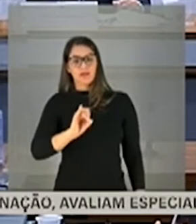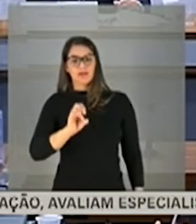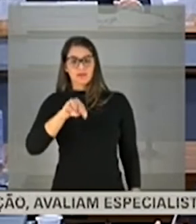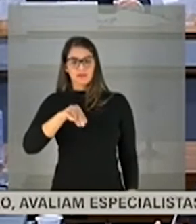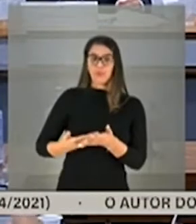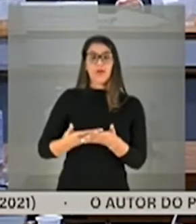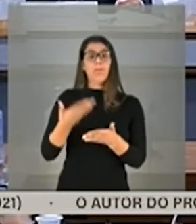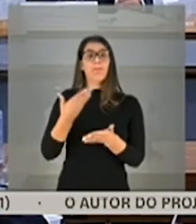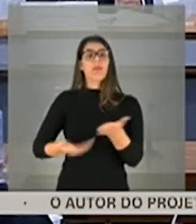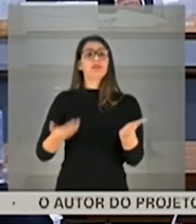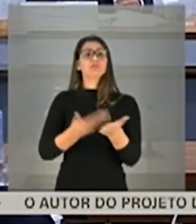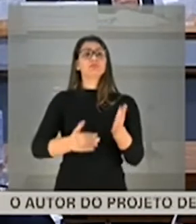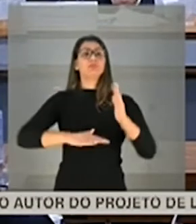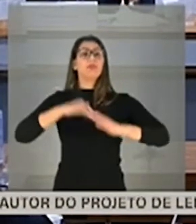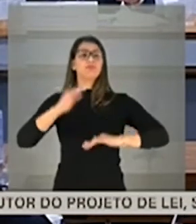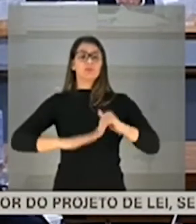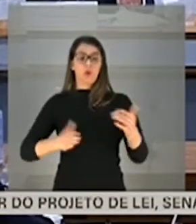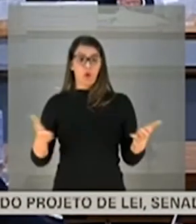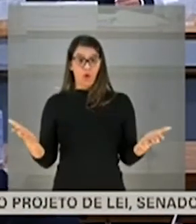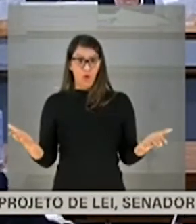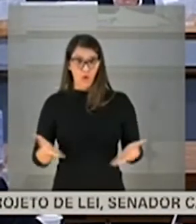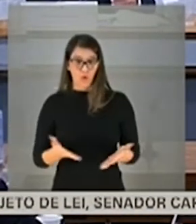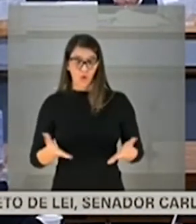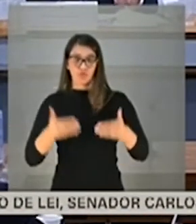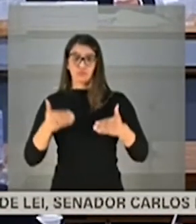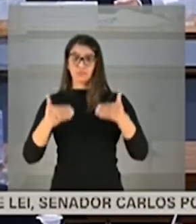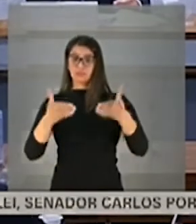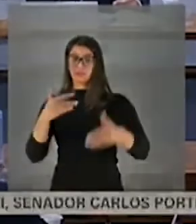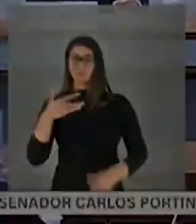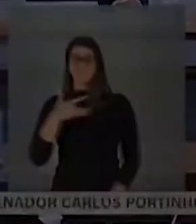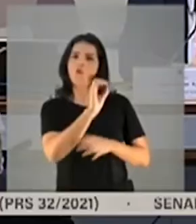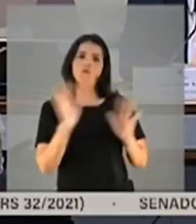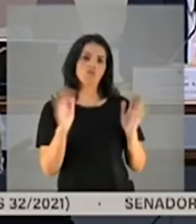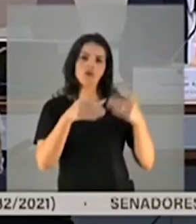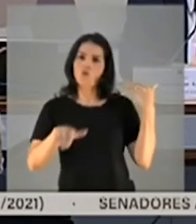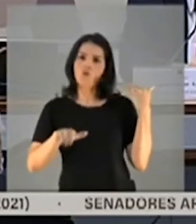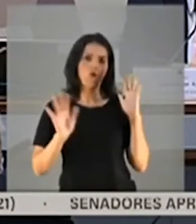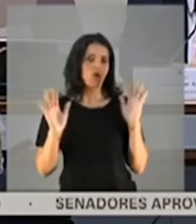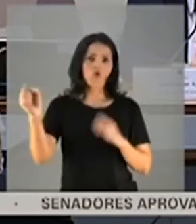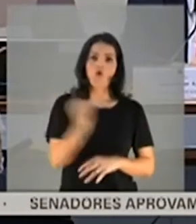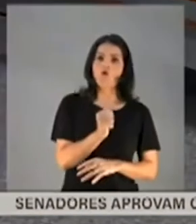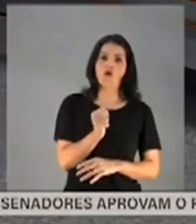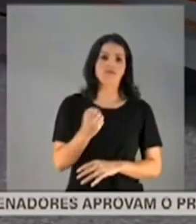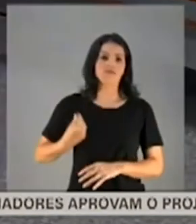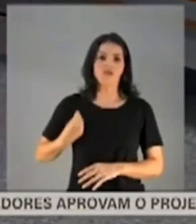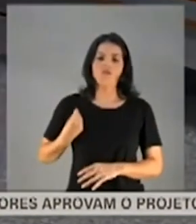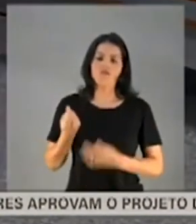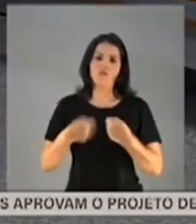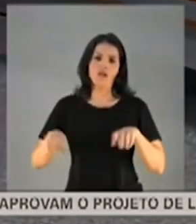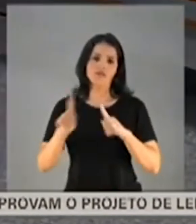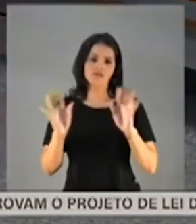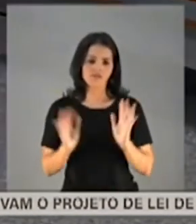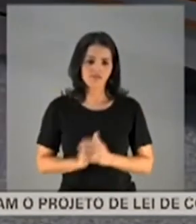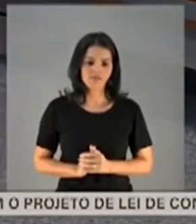Ministério da Saúde? Nós não temos no Ministério da Saúde médicos infectologistas. É bom registrar o voto do senador